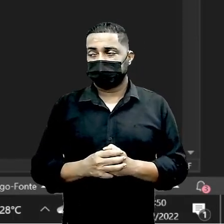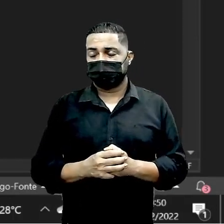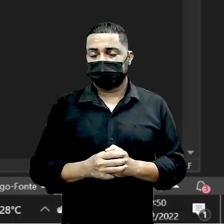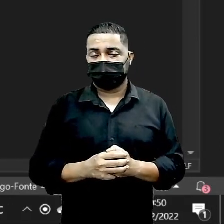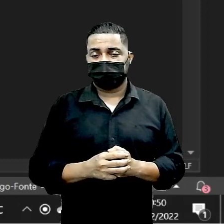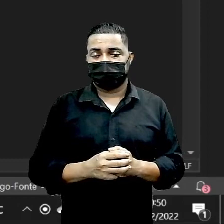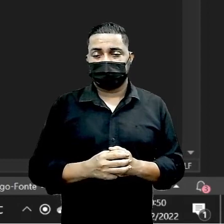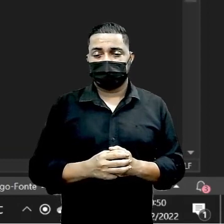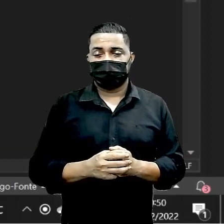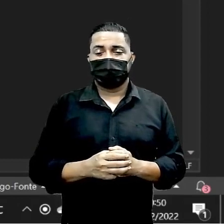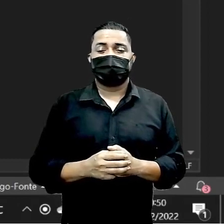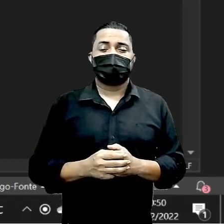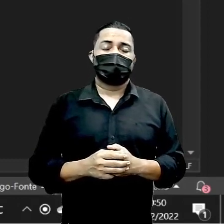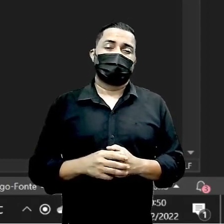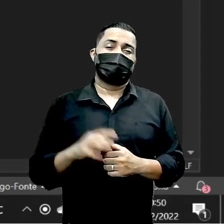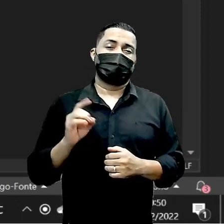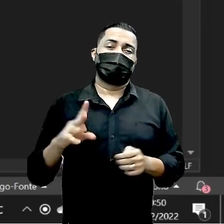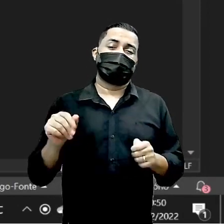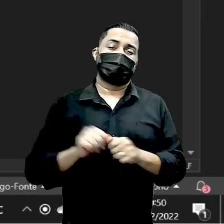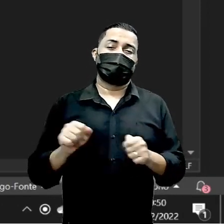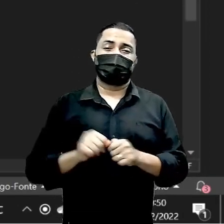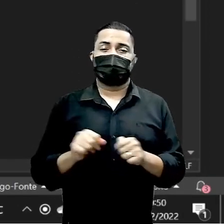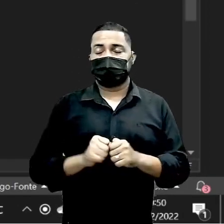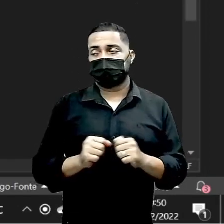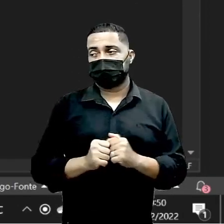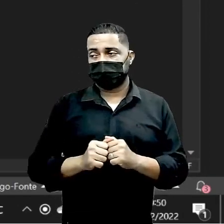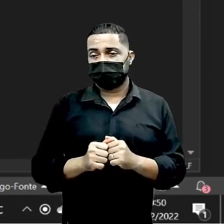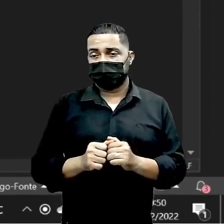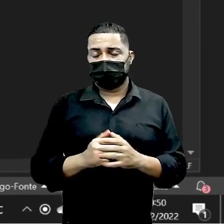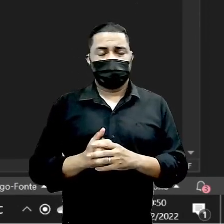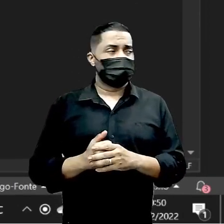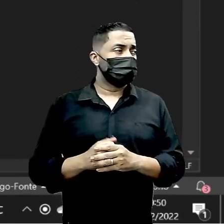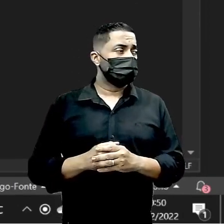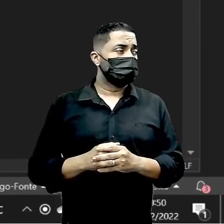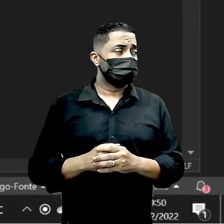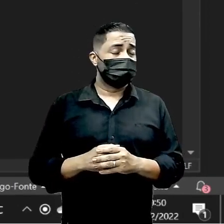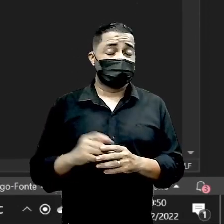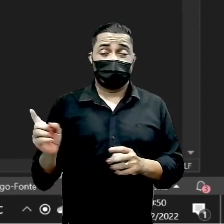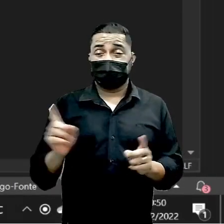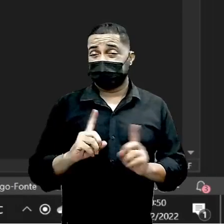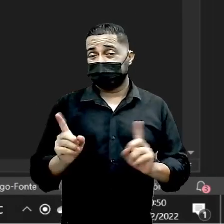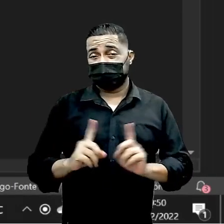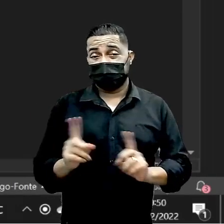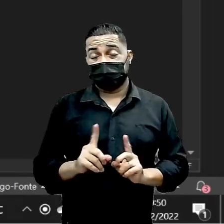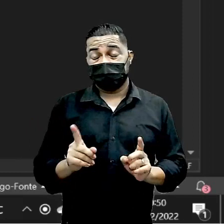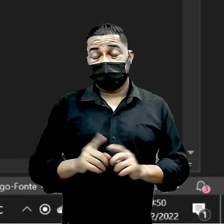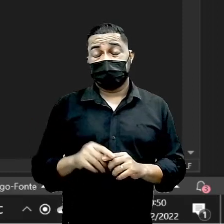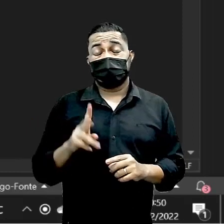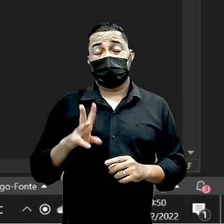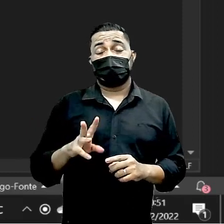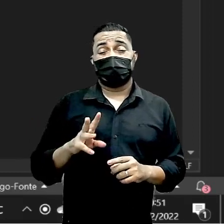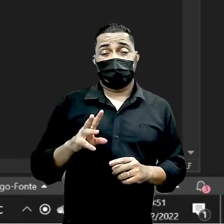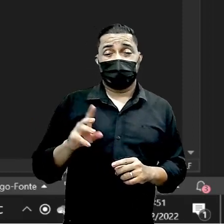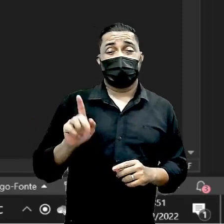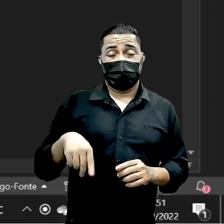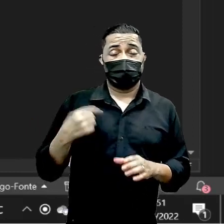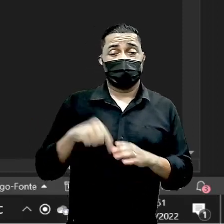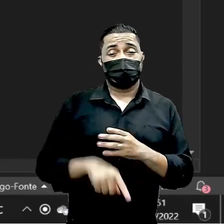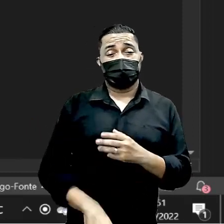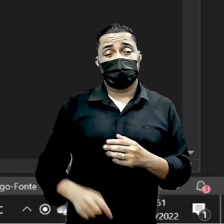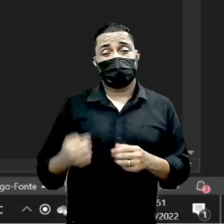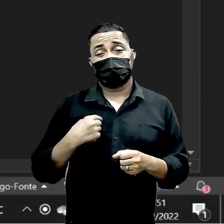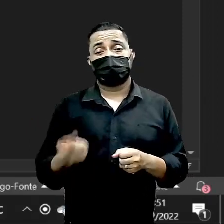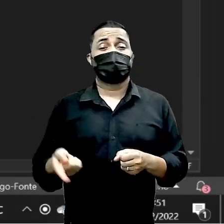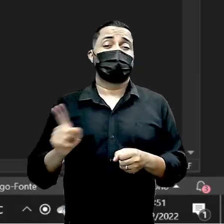Você acha assim, não, essa engine é só para fazer um Tetris, uma coisa. Não, não é. Aí, né? veja, ela é muito complexa. Eu voltei aqui na